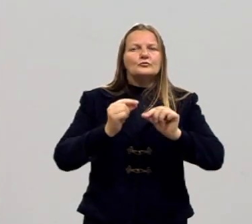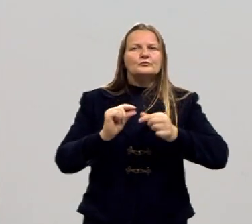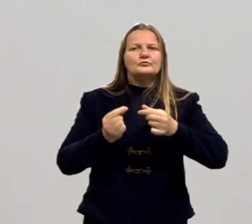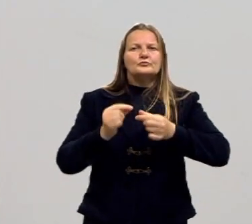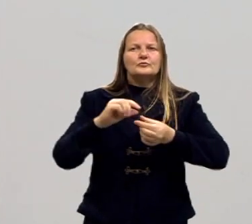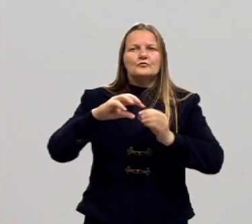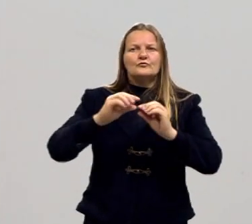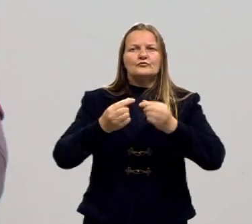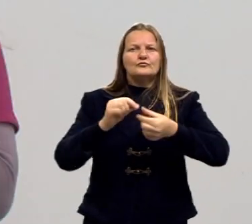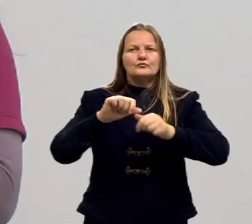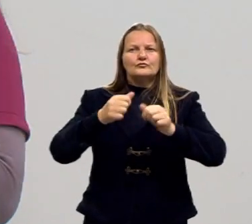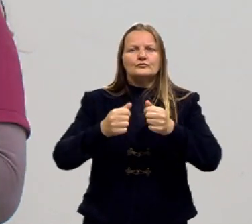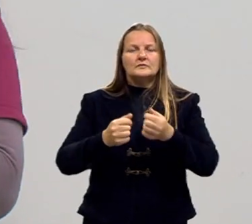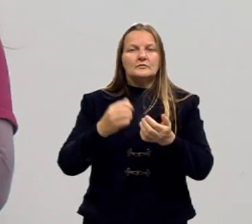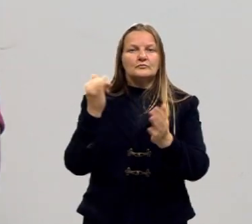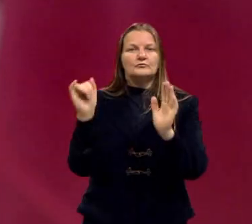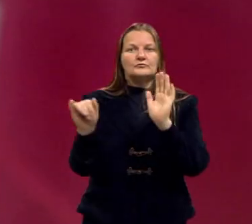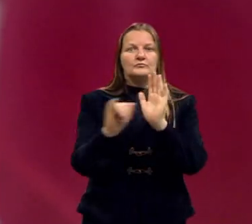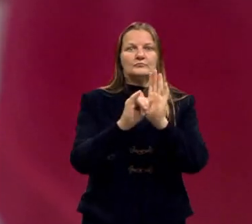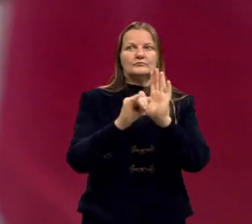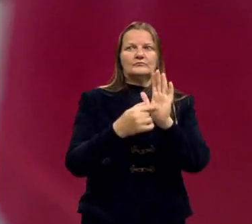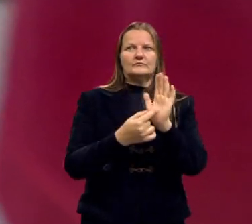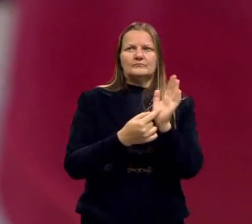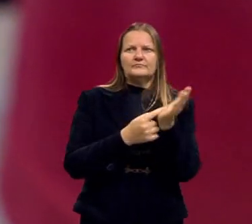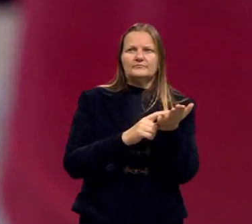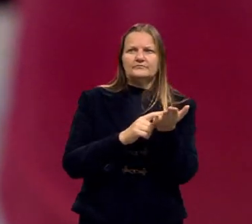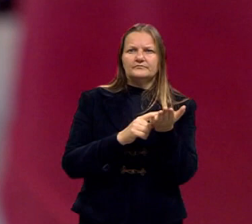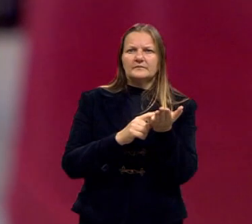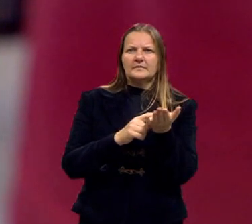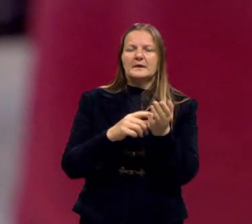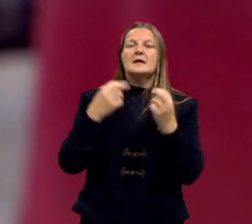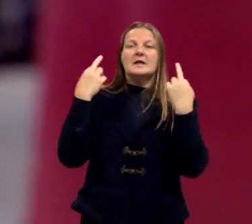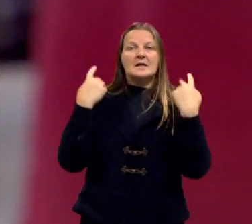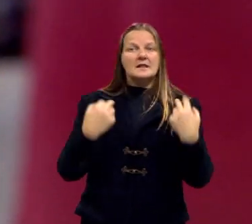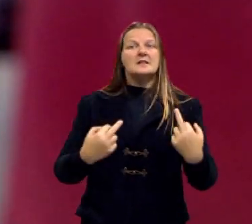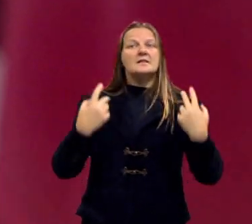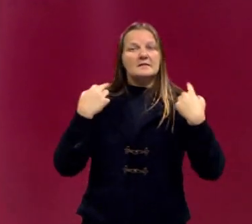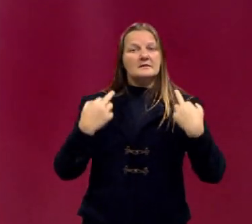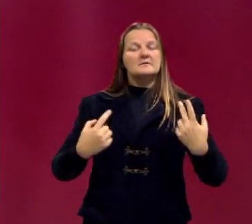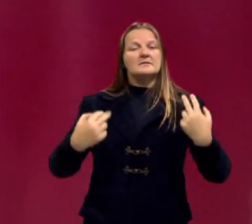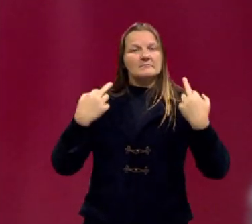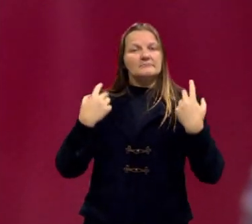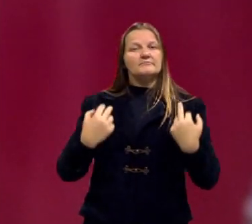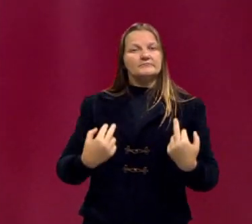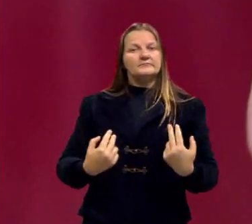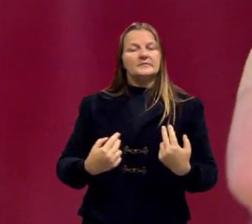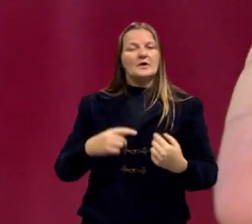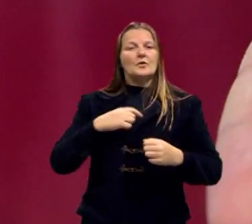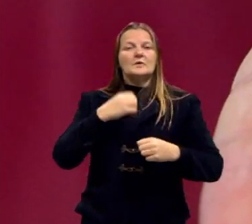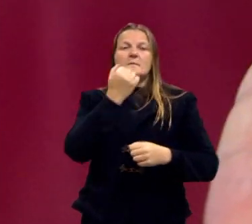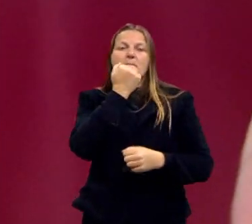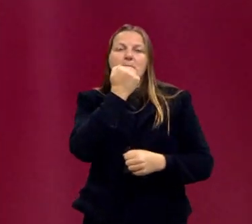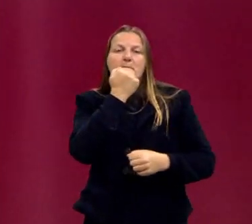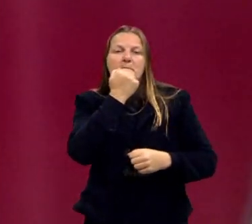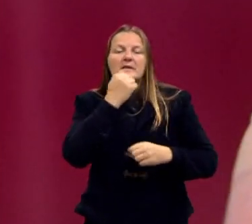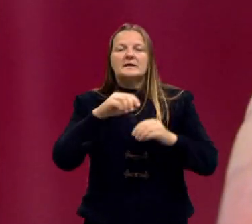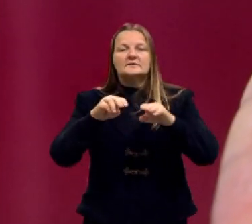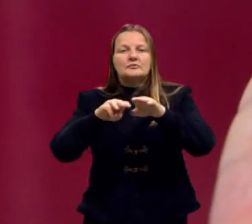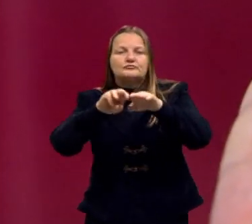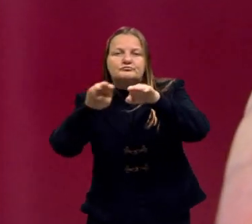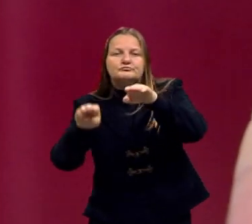bem bem identificada dela né então ela ela é natural ela é formado aí pelas rochas